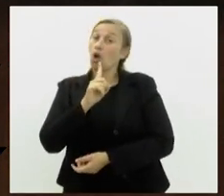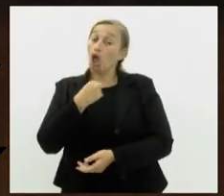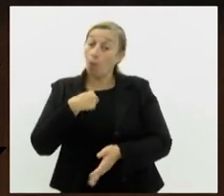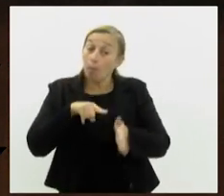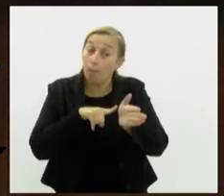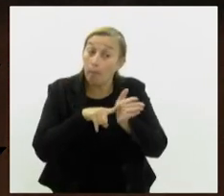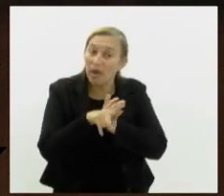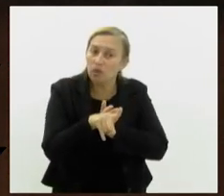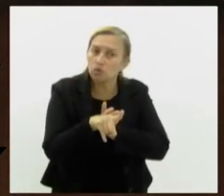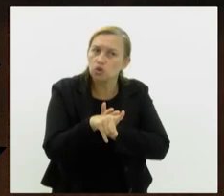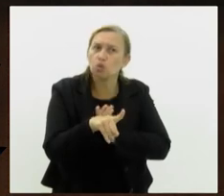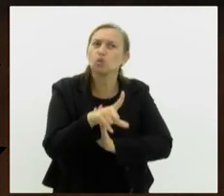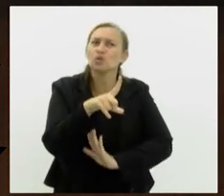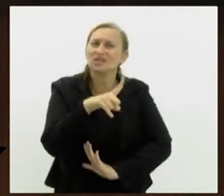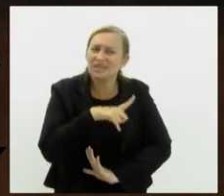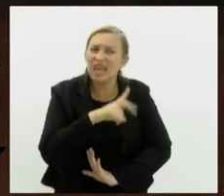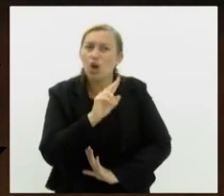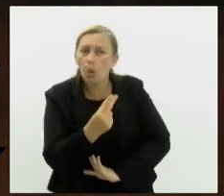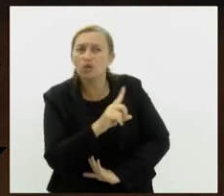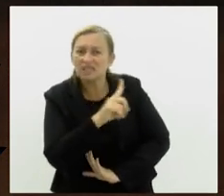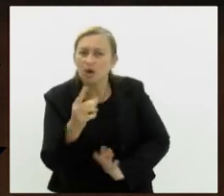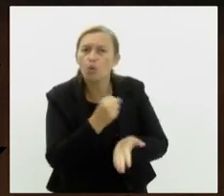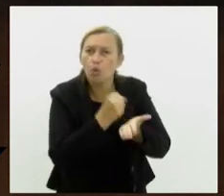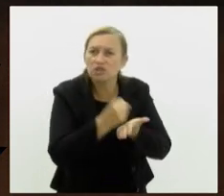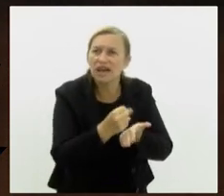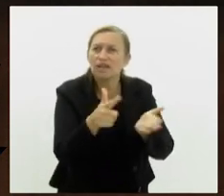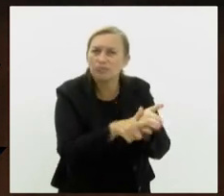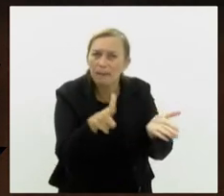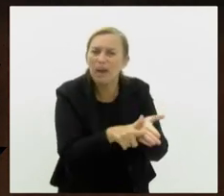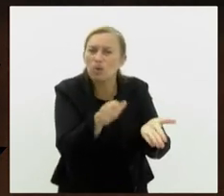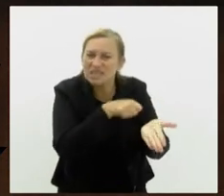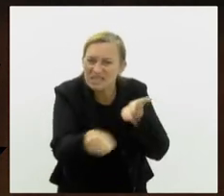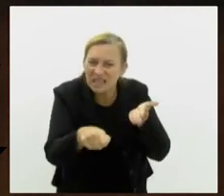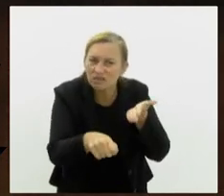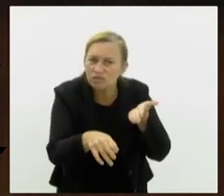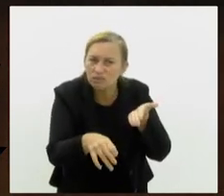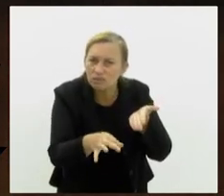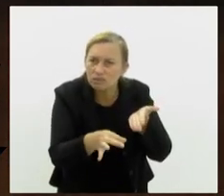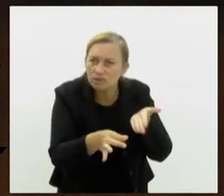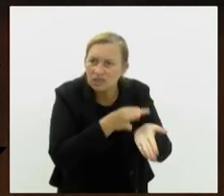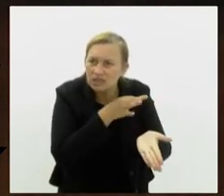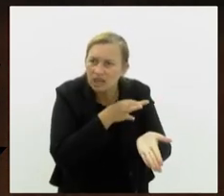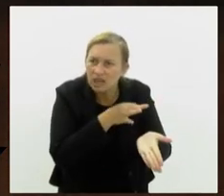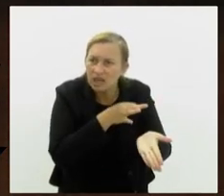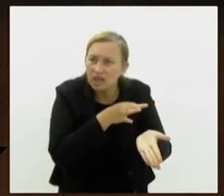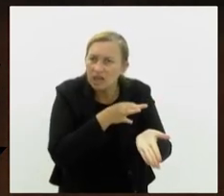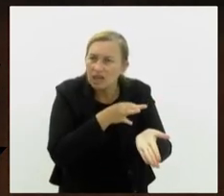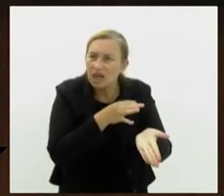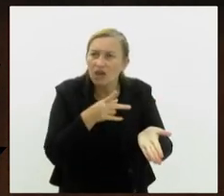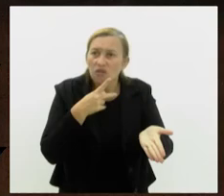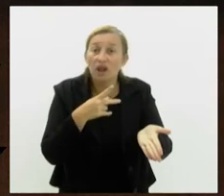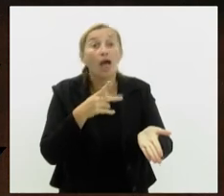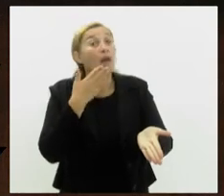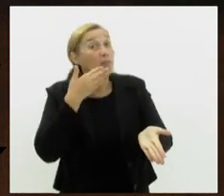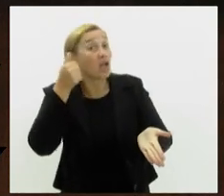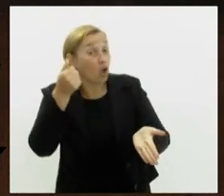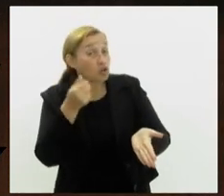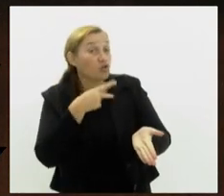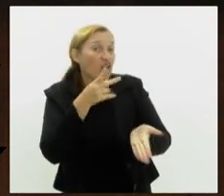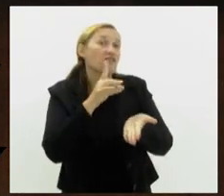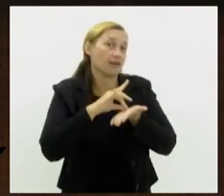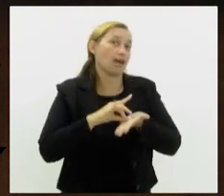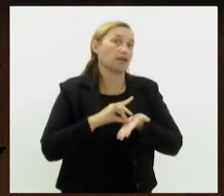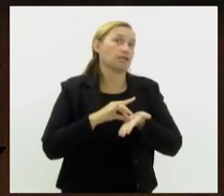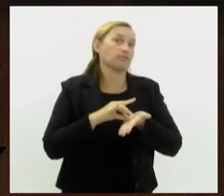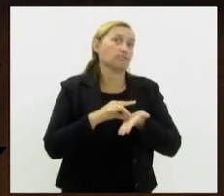fiz uma pergunta objetiva. O senhor tem contrato em papel assinado? E aí eu digo a ele, é melhor o senhor dizer a